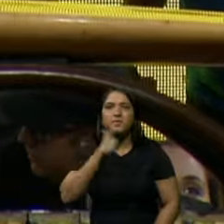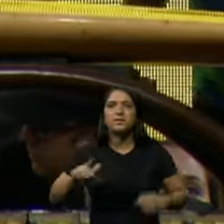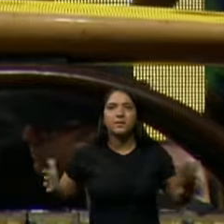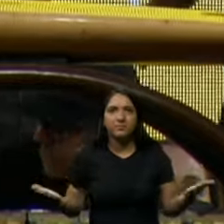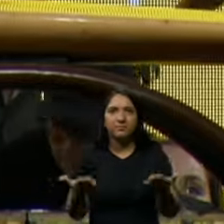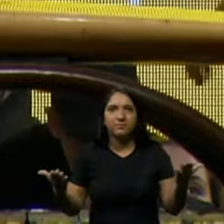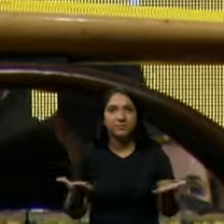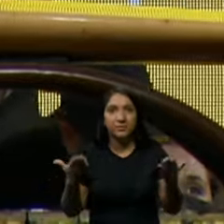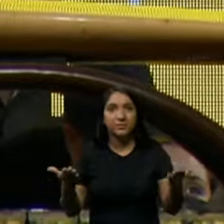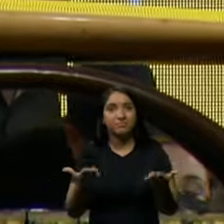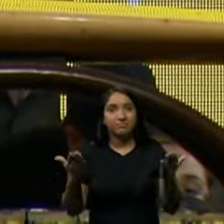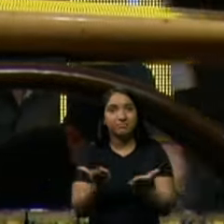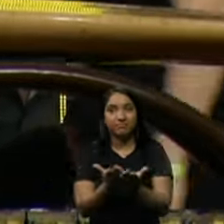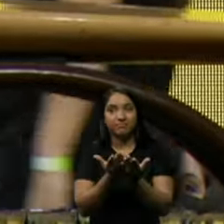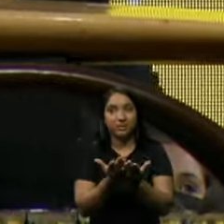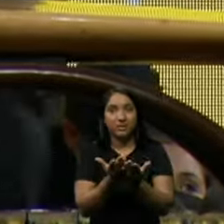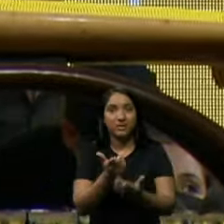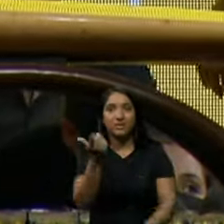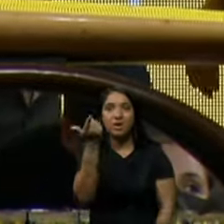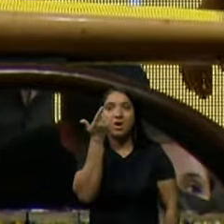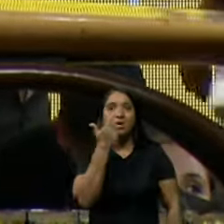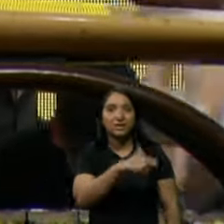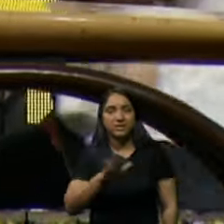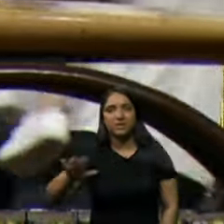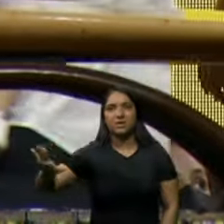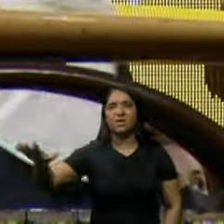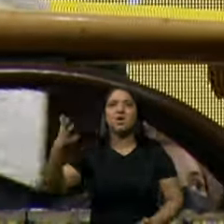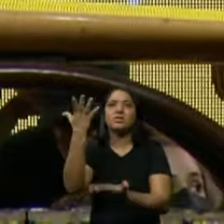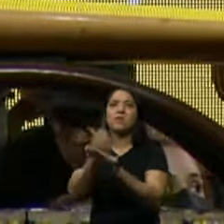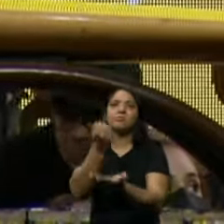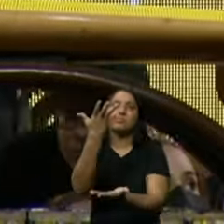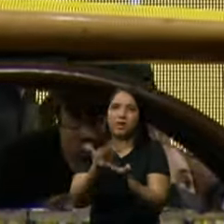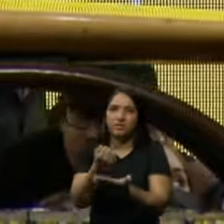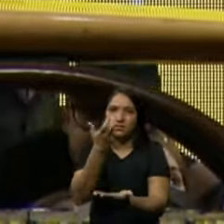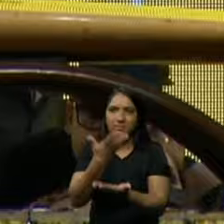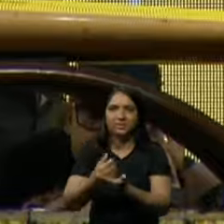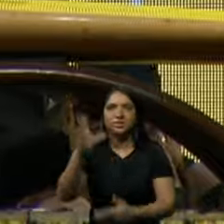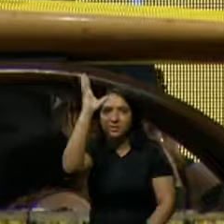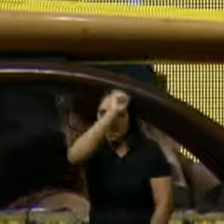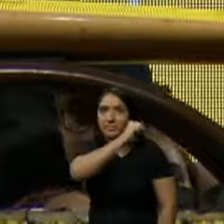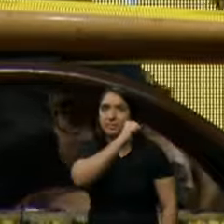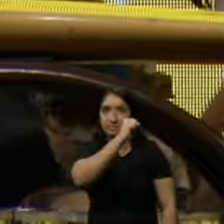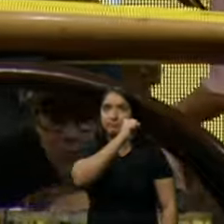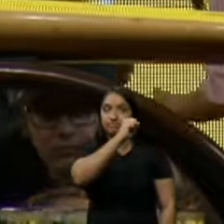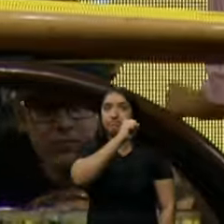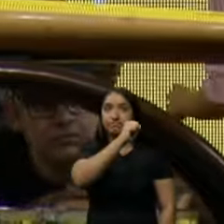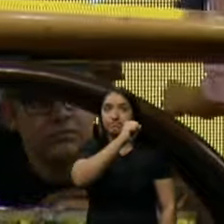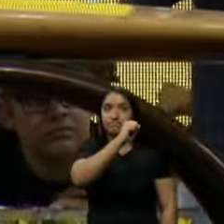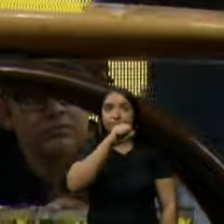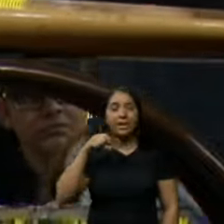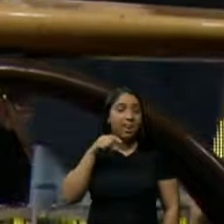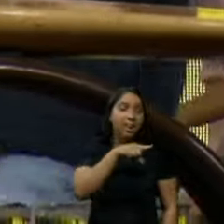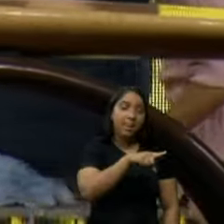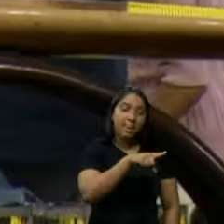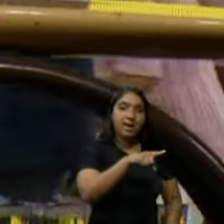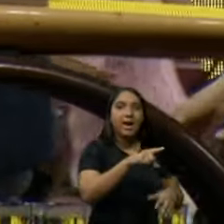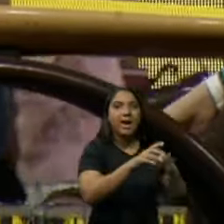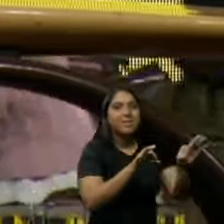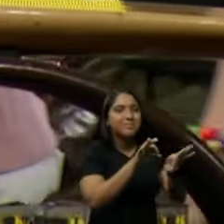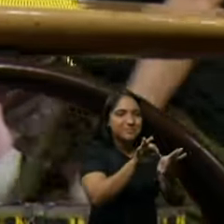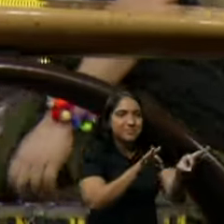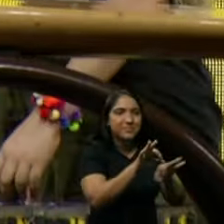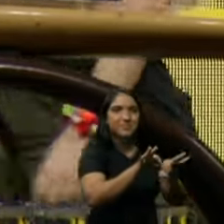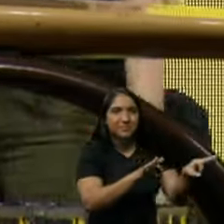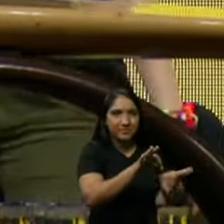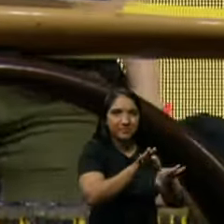fundamental para ser Alfabetizado o nosso projeto lá da Igreja Bola de Neve não é de outra igreja é nossa igreja